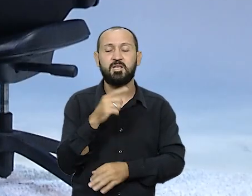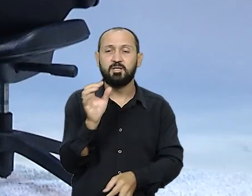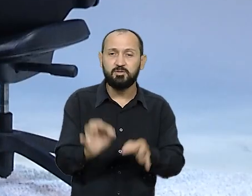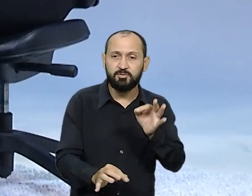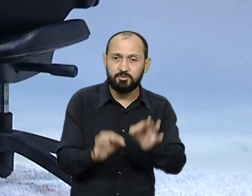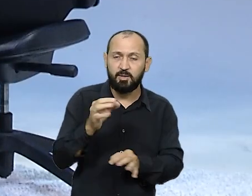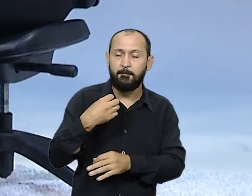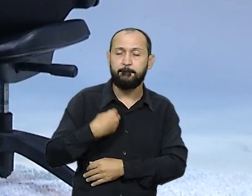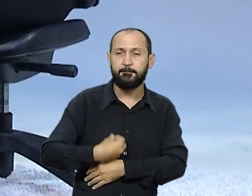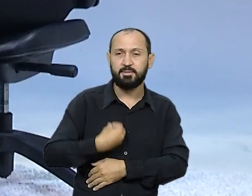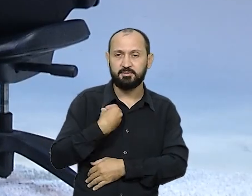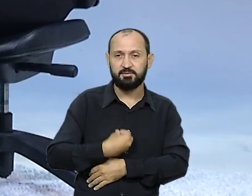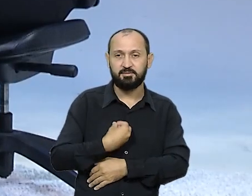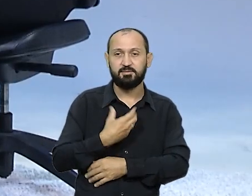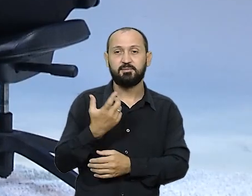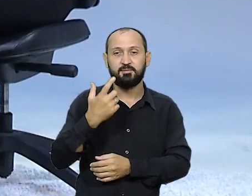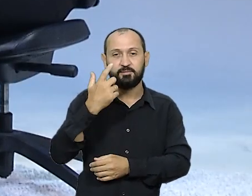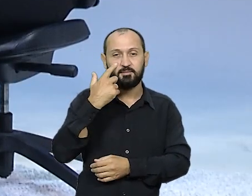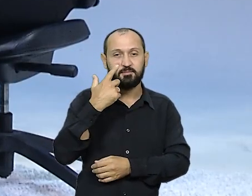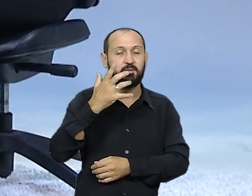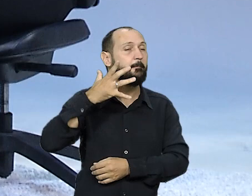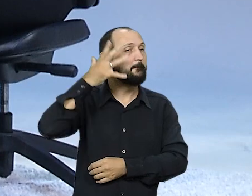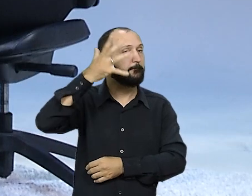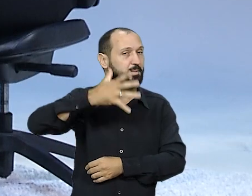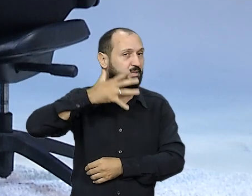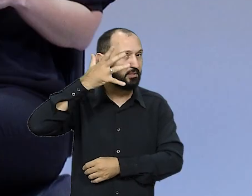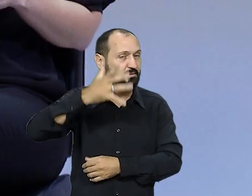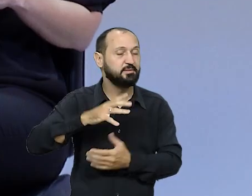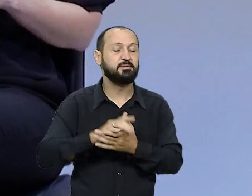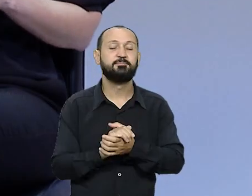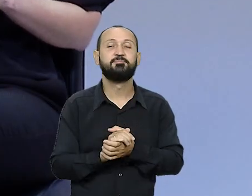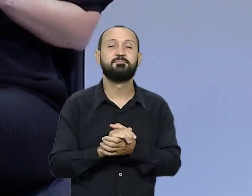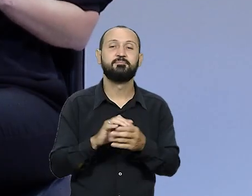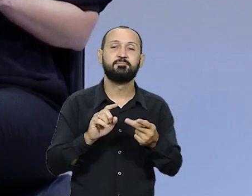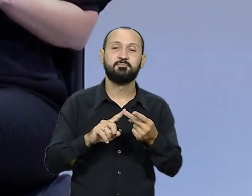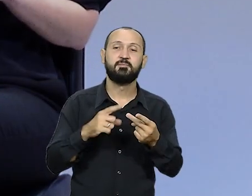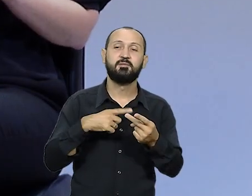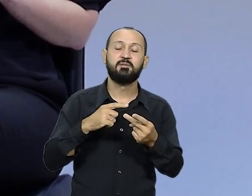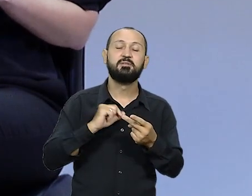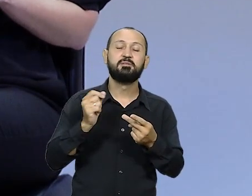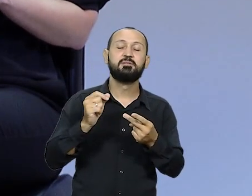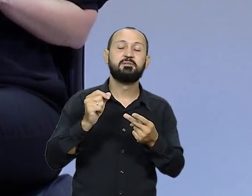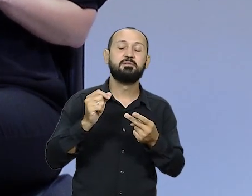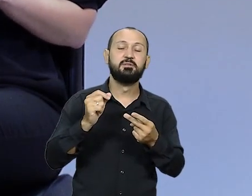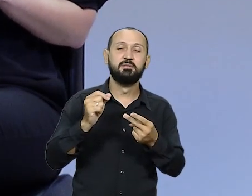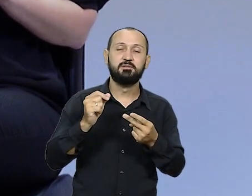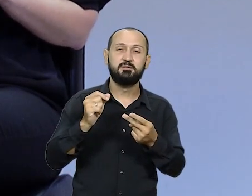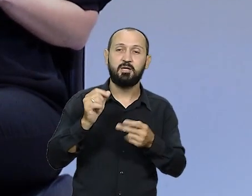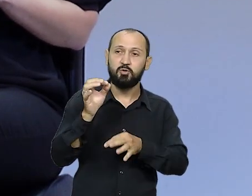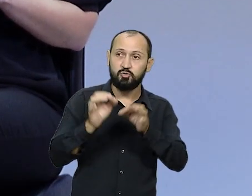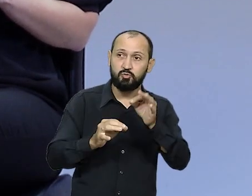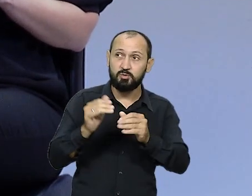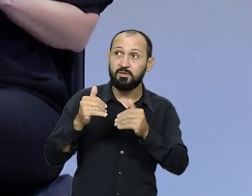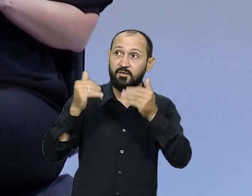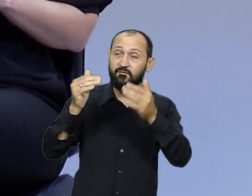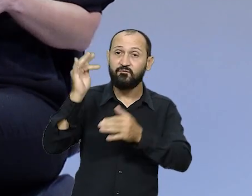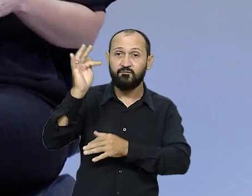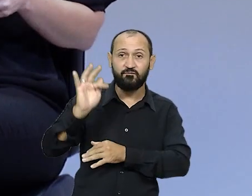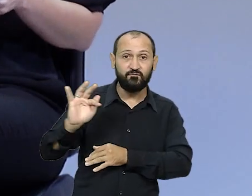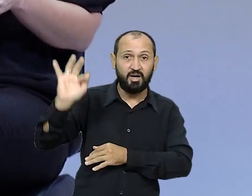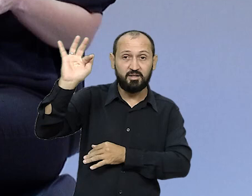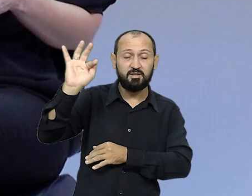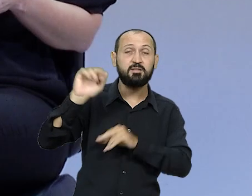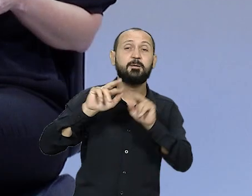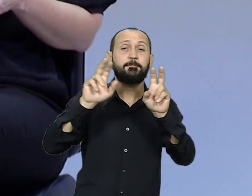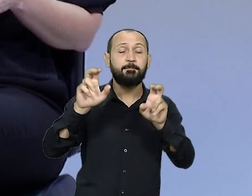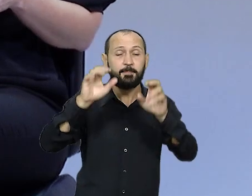que participam ministrando palestras, temos magistrados federais que participam levando essa